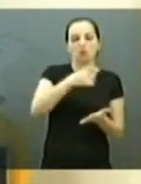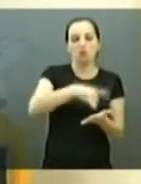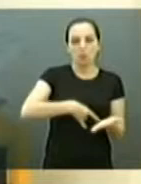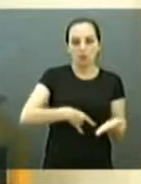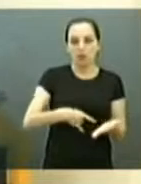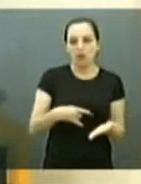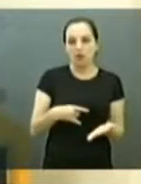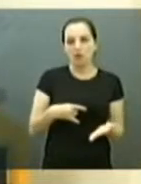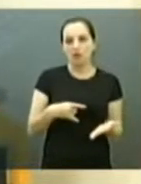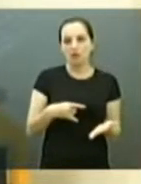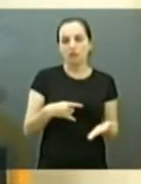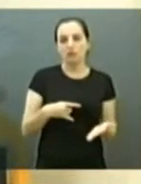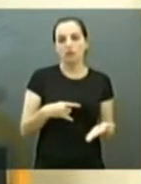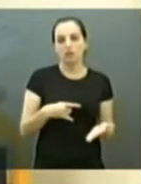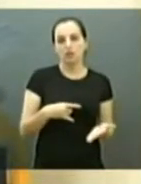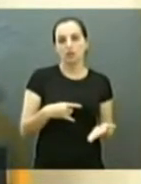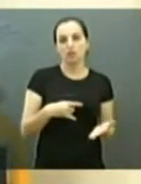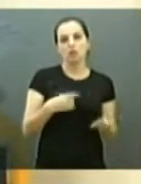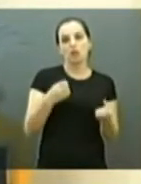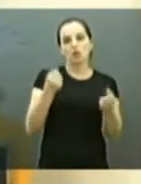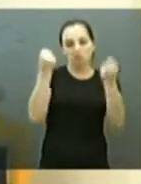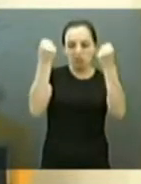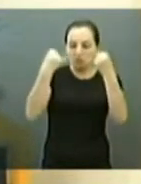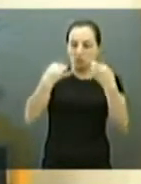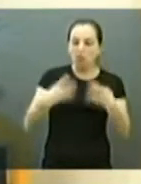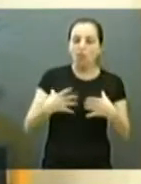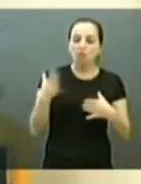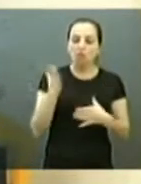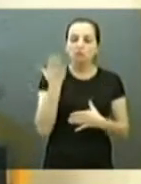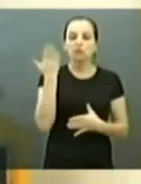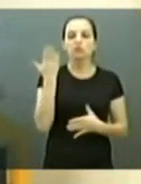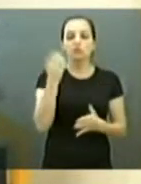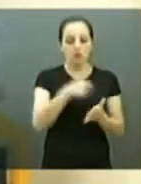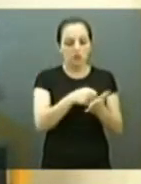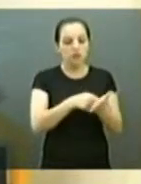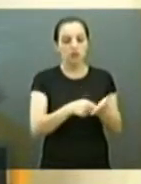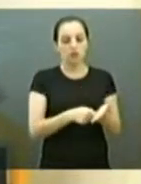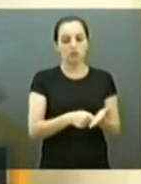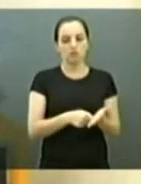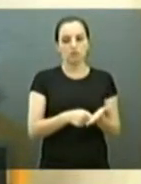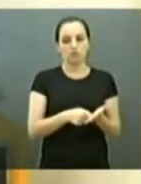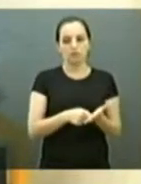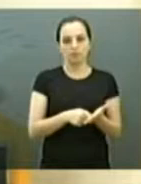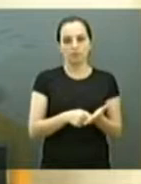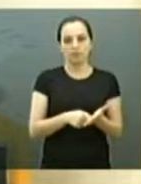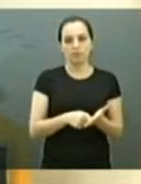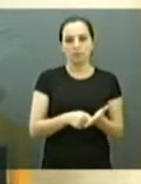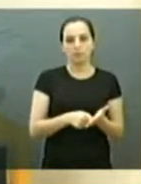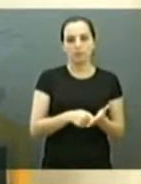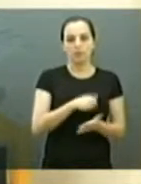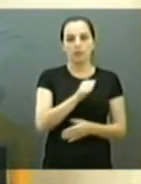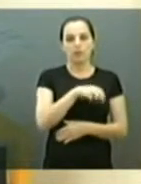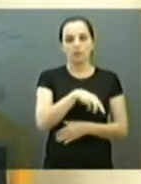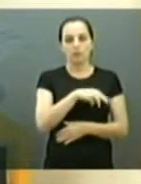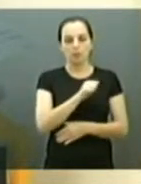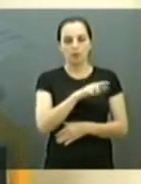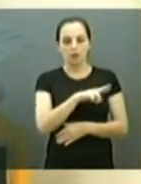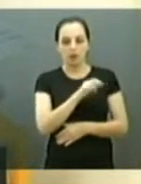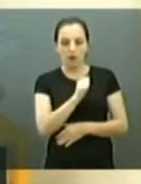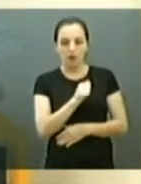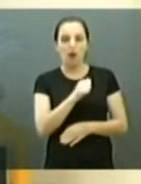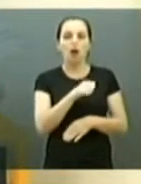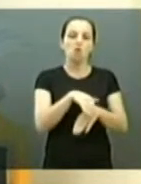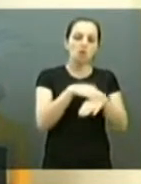né, conta a história do que aconteceu e escreve aqui. Amaral conversou com o Dr.